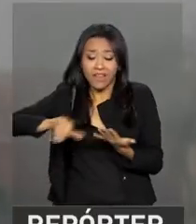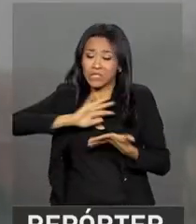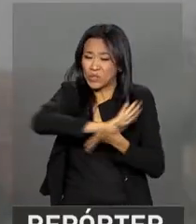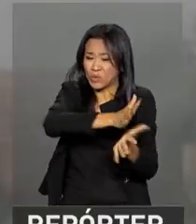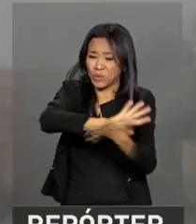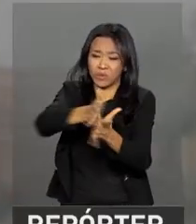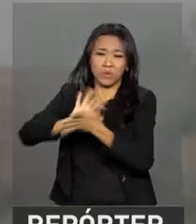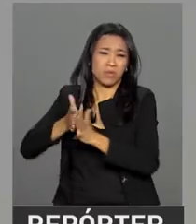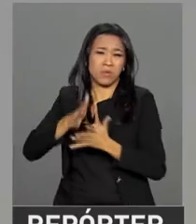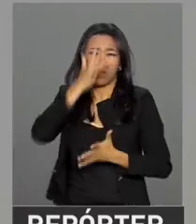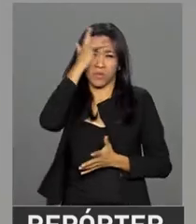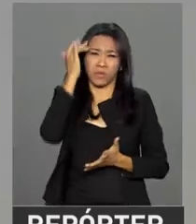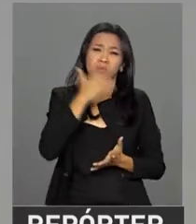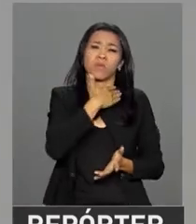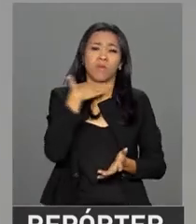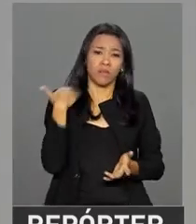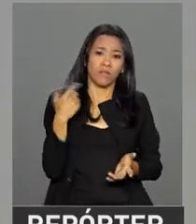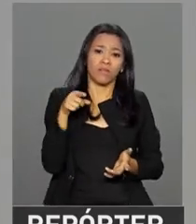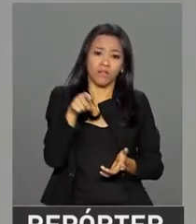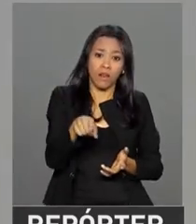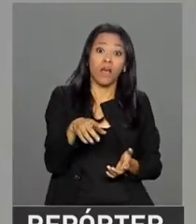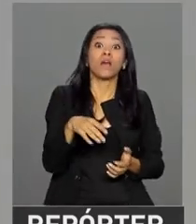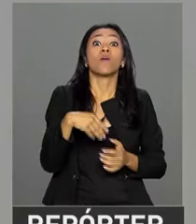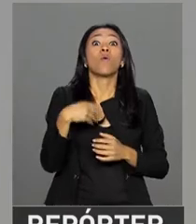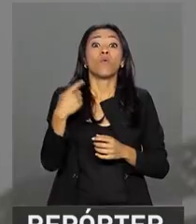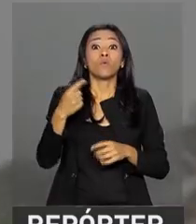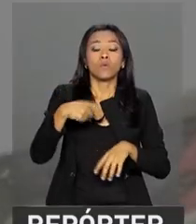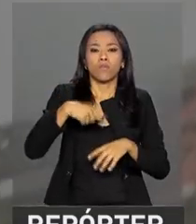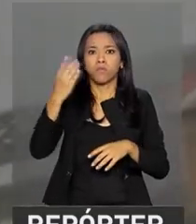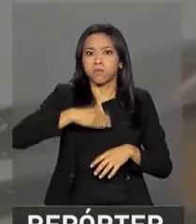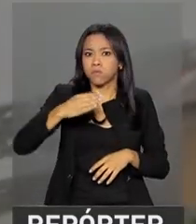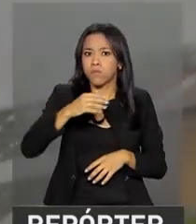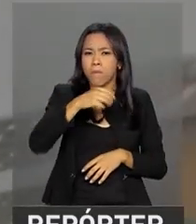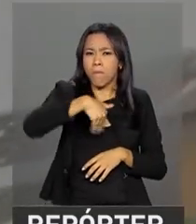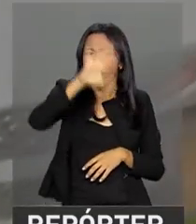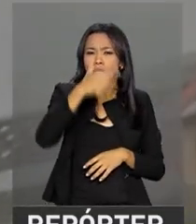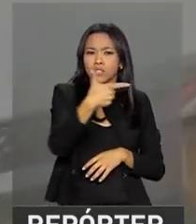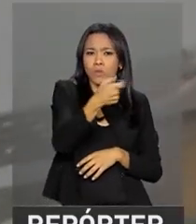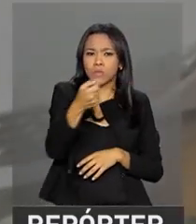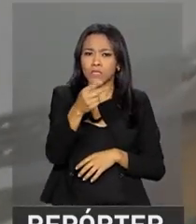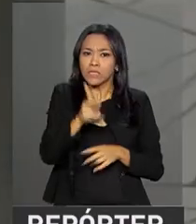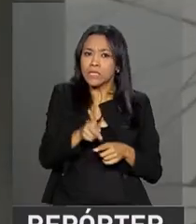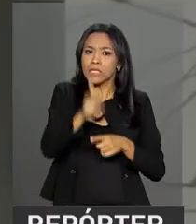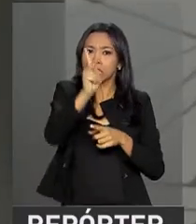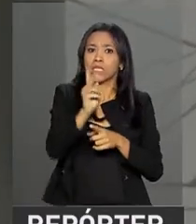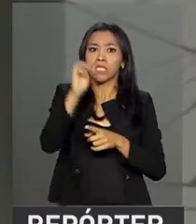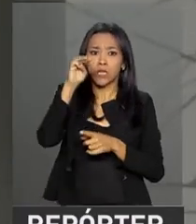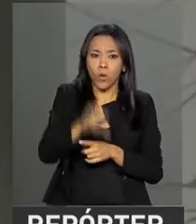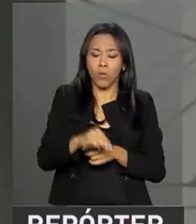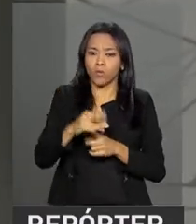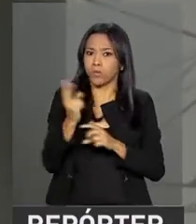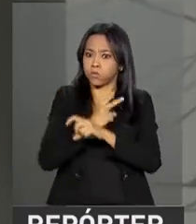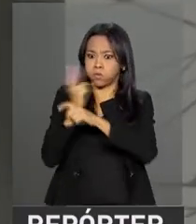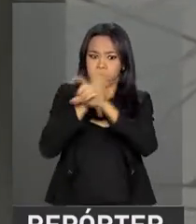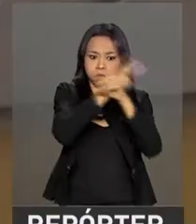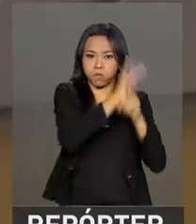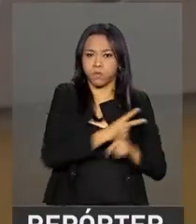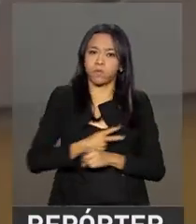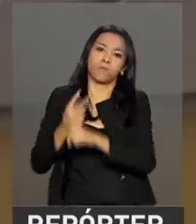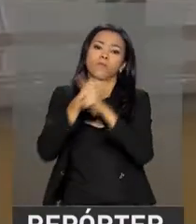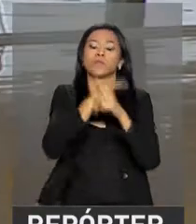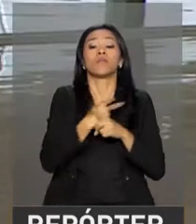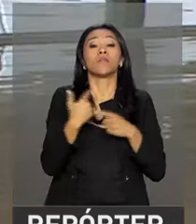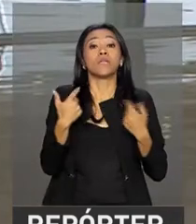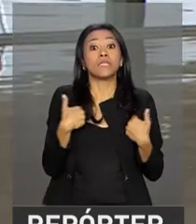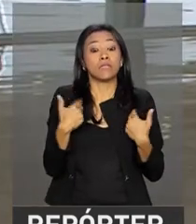destruição por onde passou, com ventos que chegaram a mais de 200 quilômetros por hora. O governo federal identificou a presença aí de